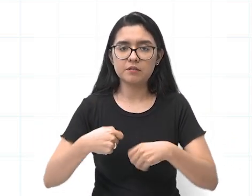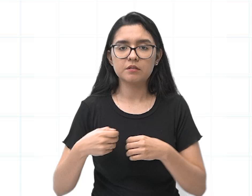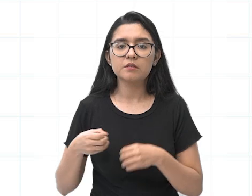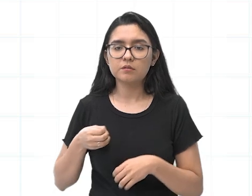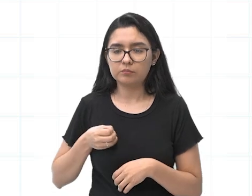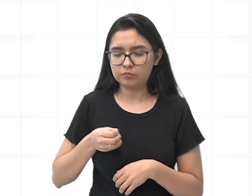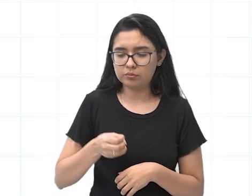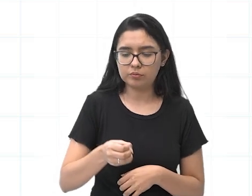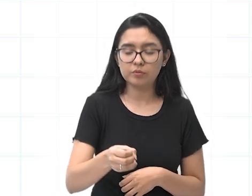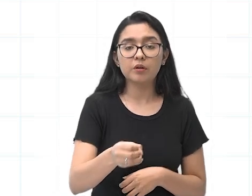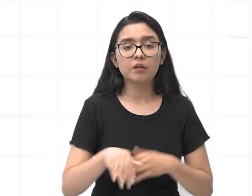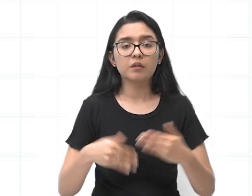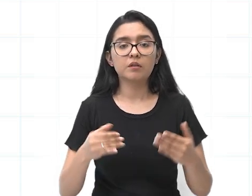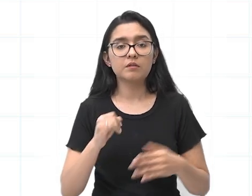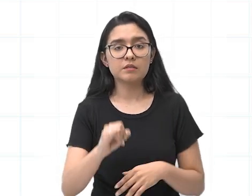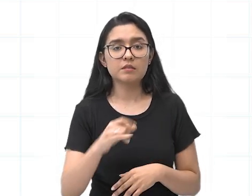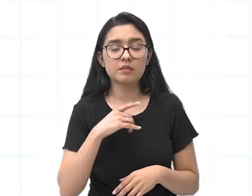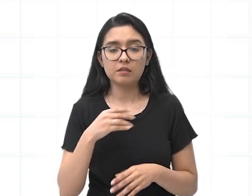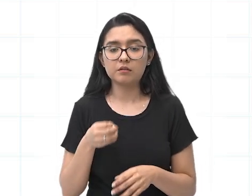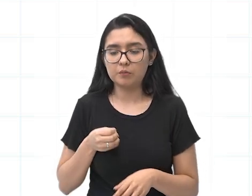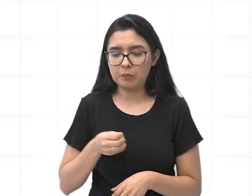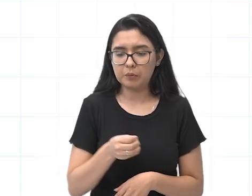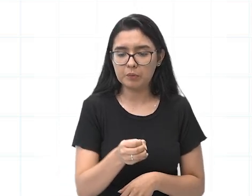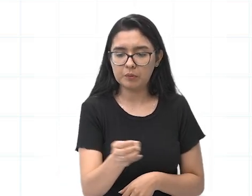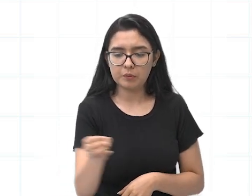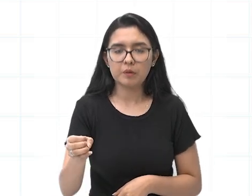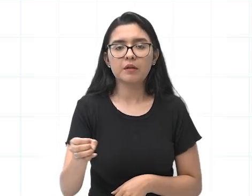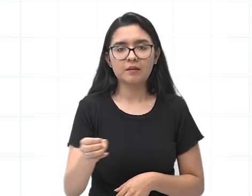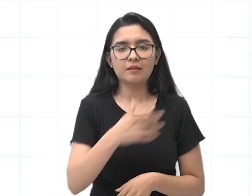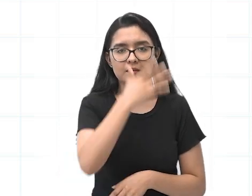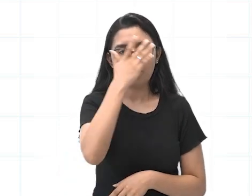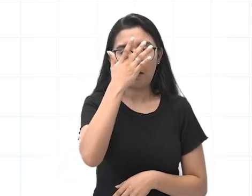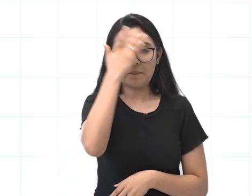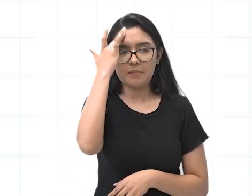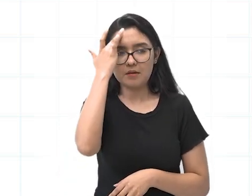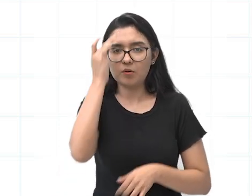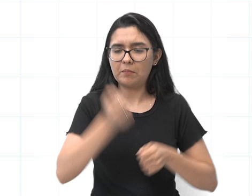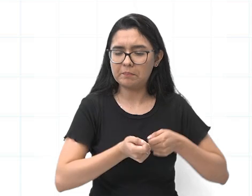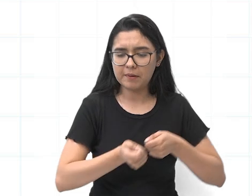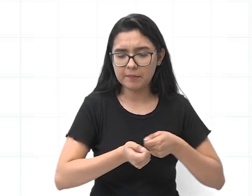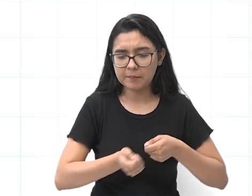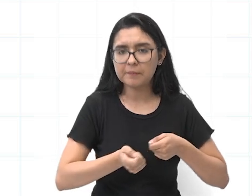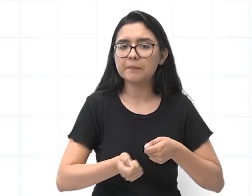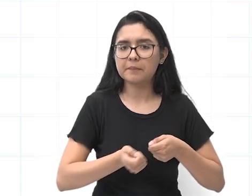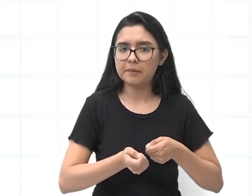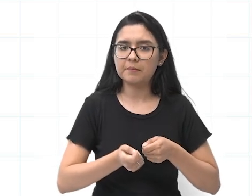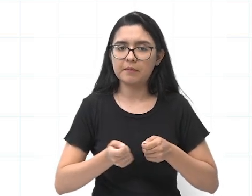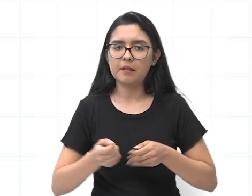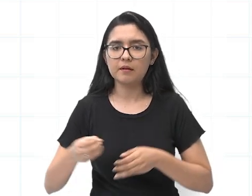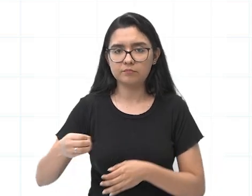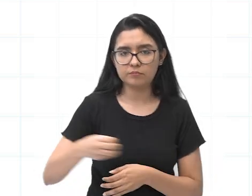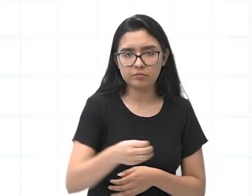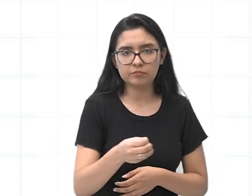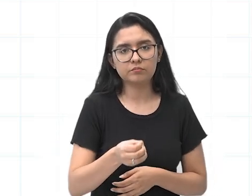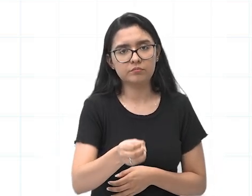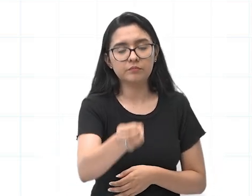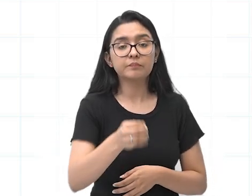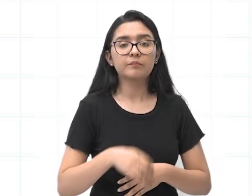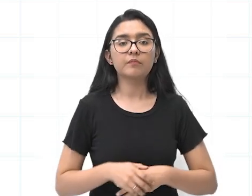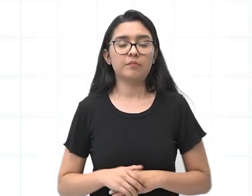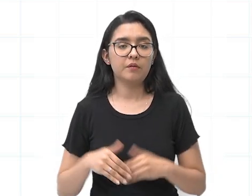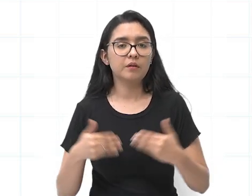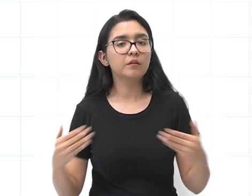a questão da pontuação, mas não tão elevada quanto o núcleo do alvo, o meio do alvo, tá bom? E aí, na